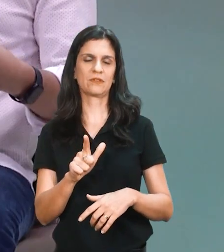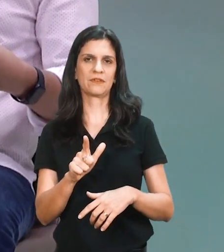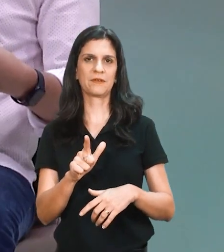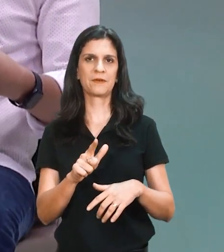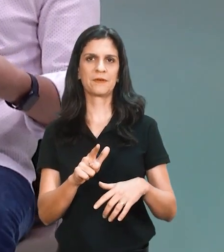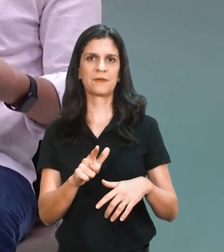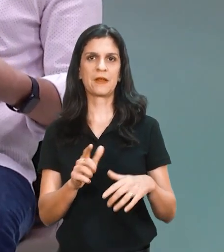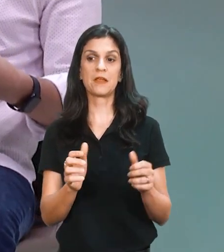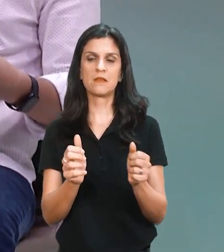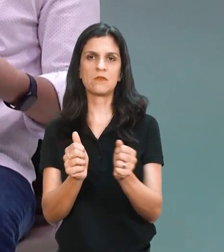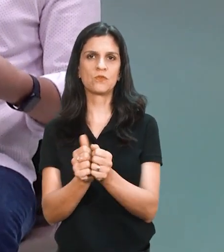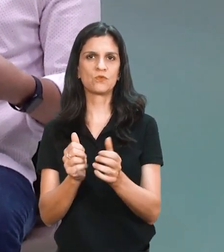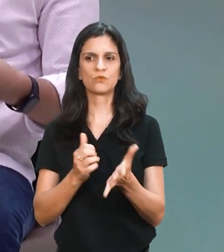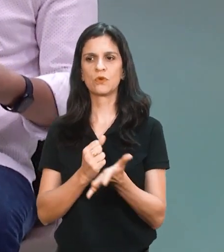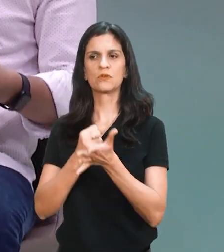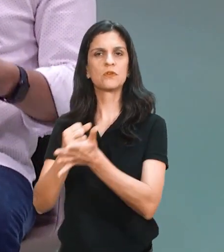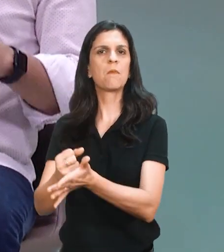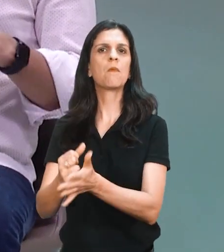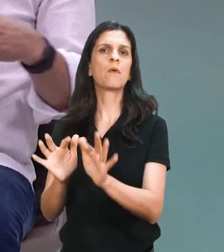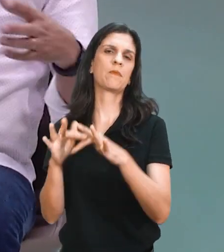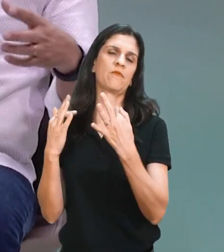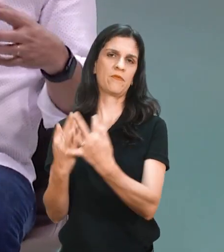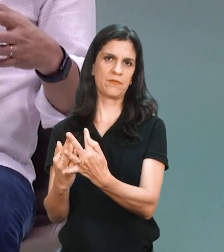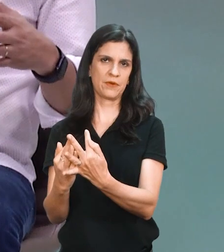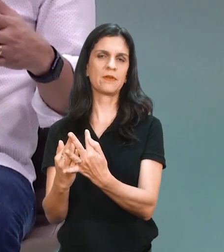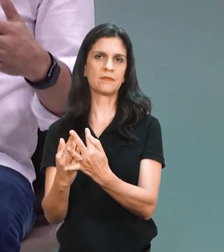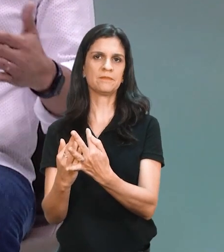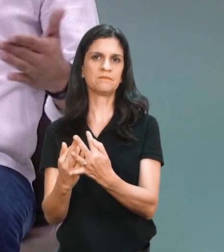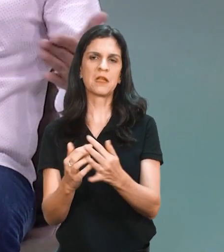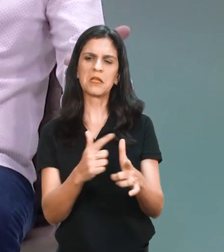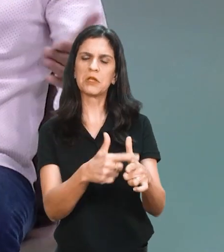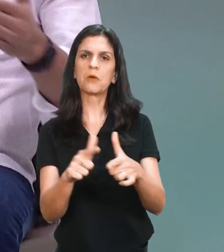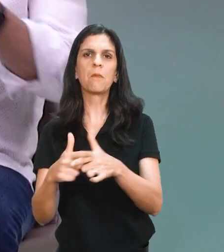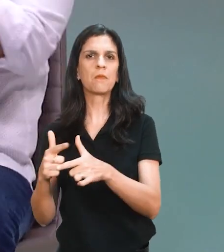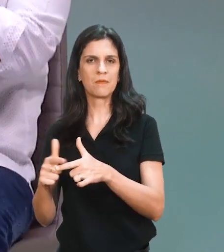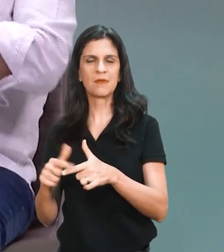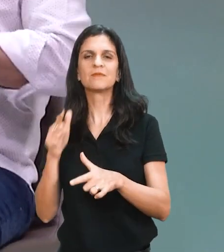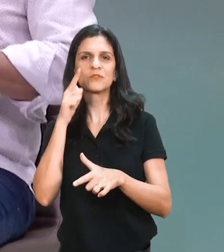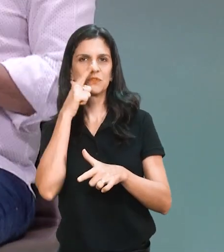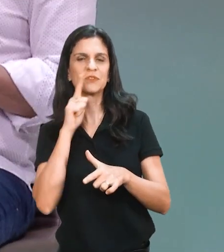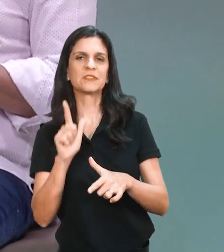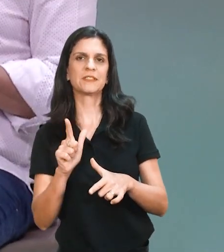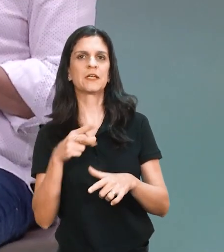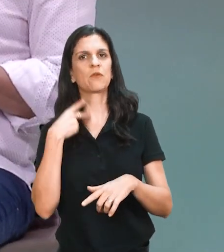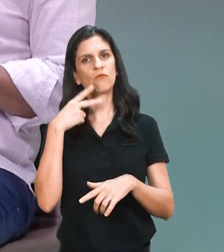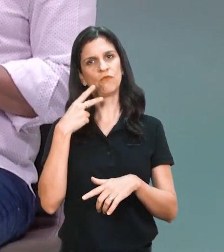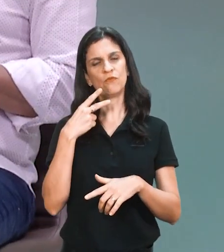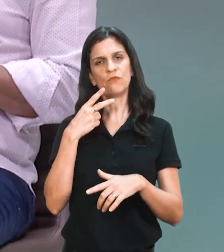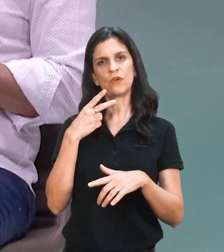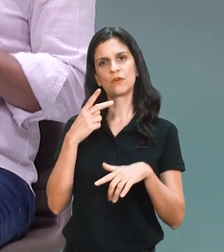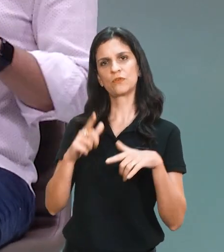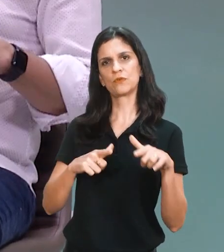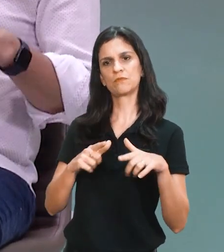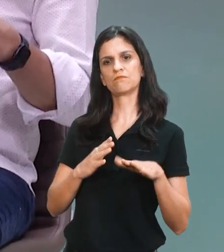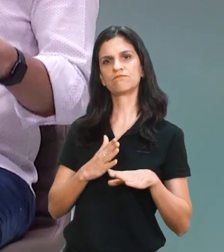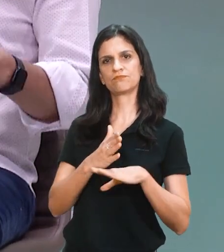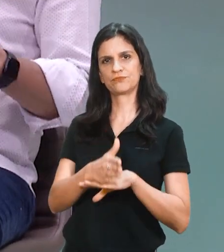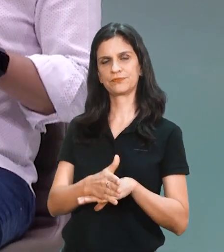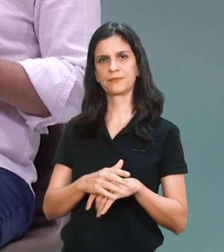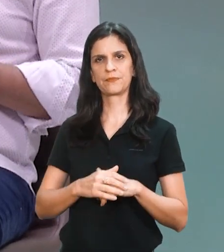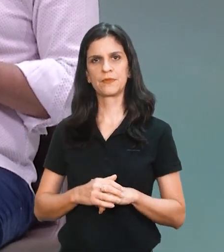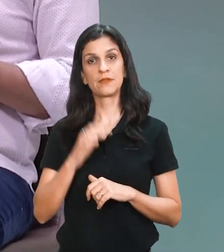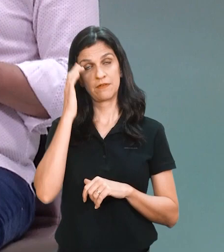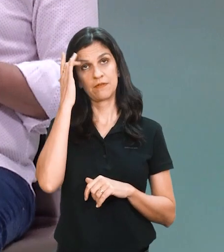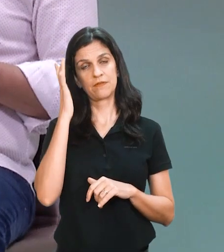acesso você vai e consegue resolver várias situações que outrora como pastor eu não conseguiria resolver. Então isso